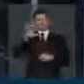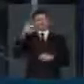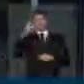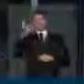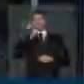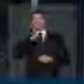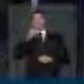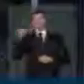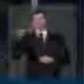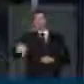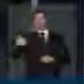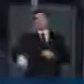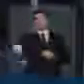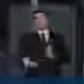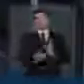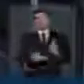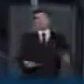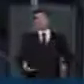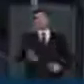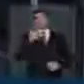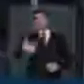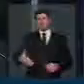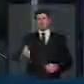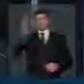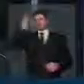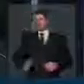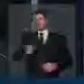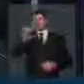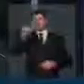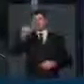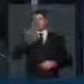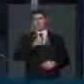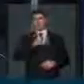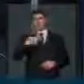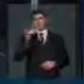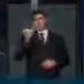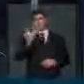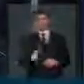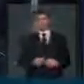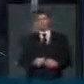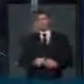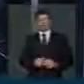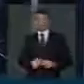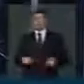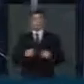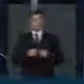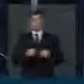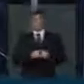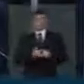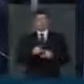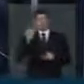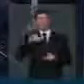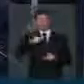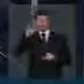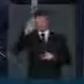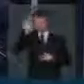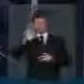ganhe prioridade na casa. Prioridade já para a CPI dos planos de saúde. E eles são